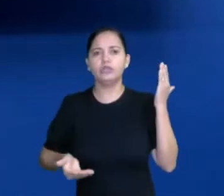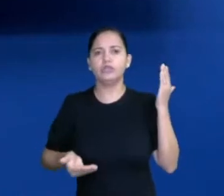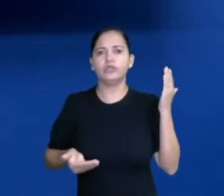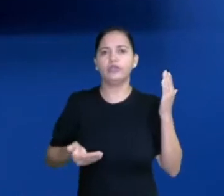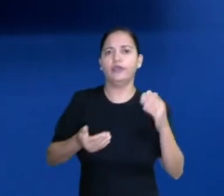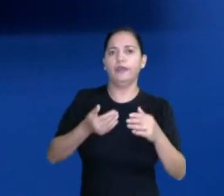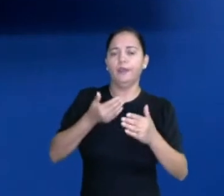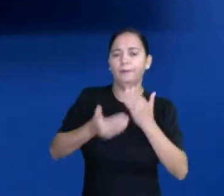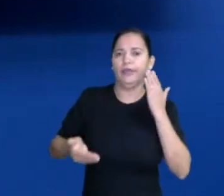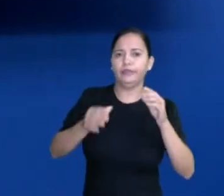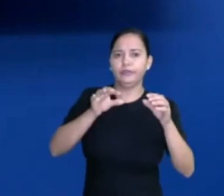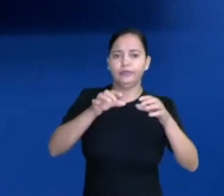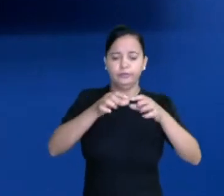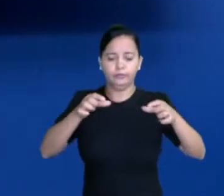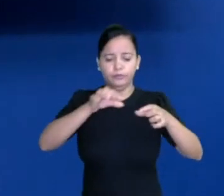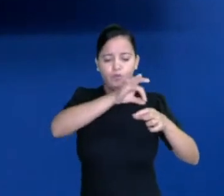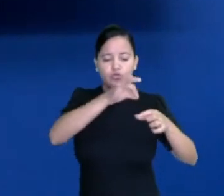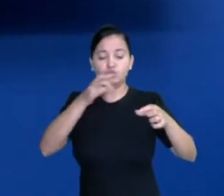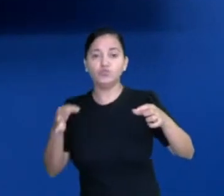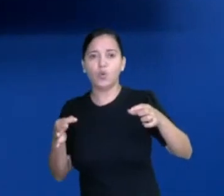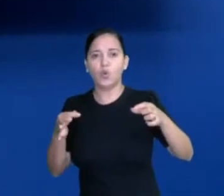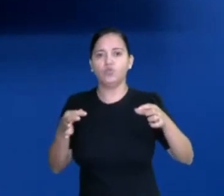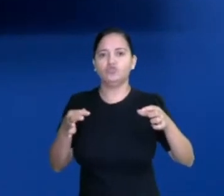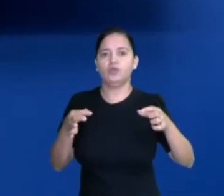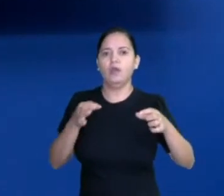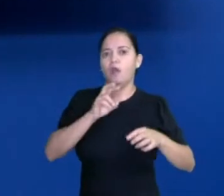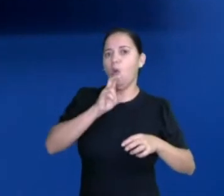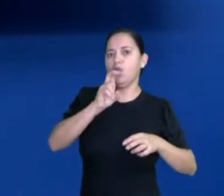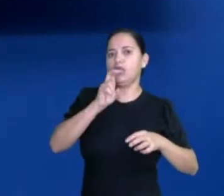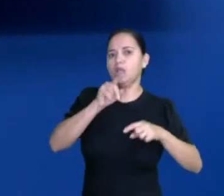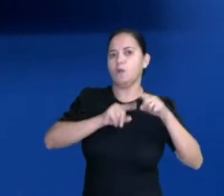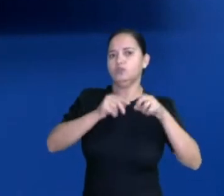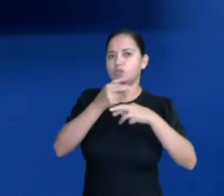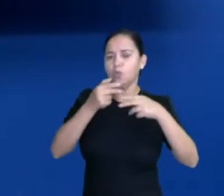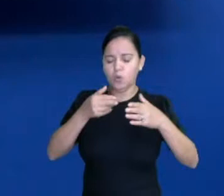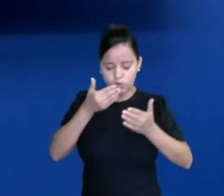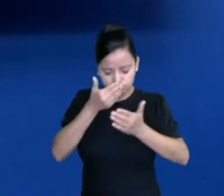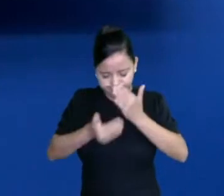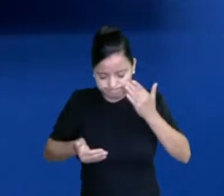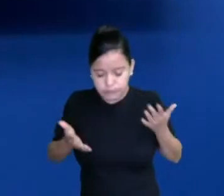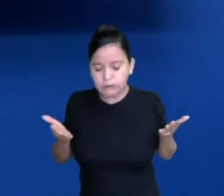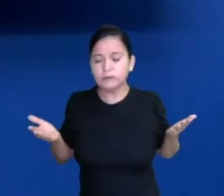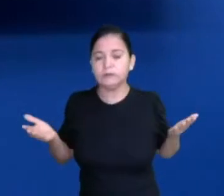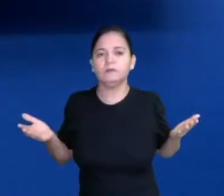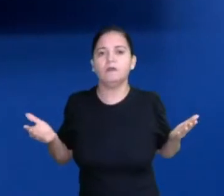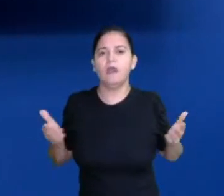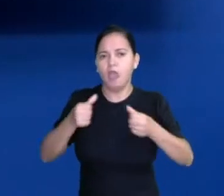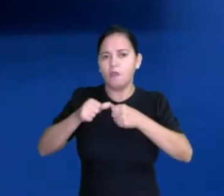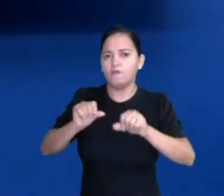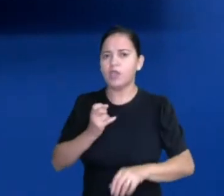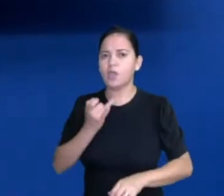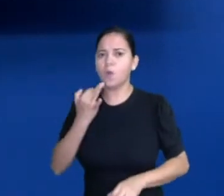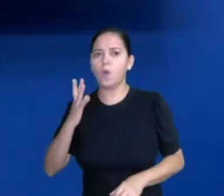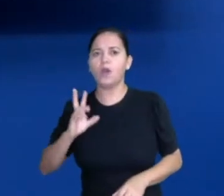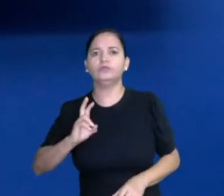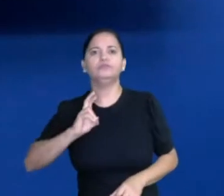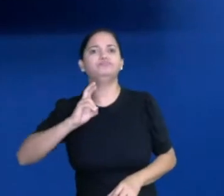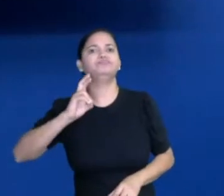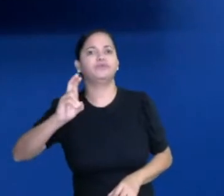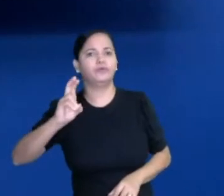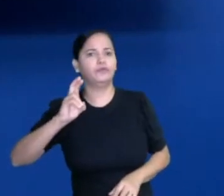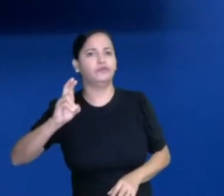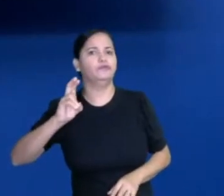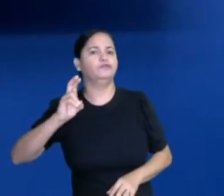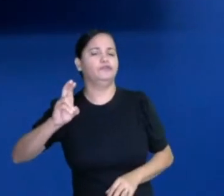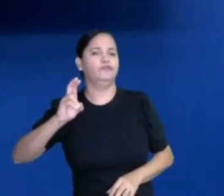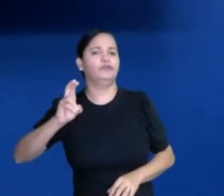meu estojo e estavam esses 5 objetos que eu ganhei lá, eu perdi. E aí fiquei com quantos? Os 5 que